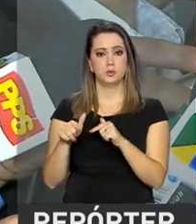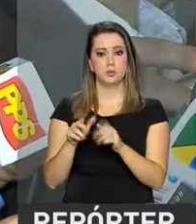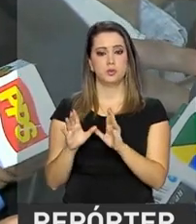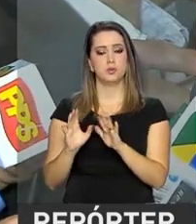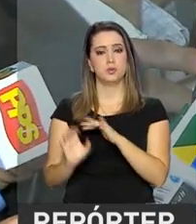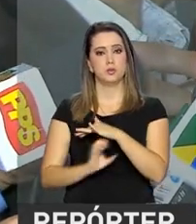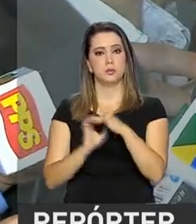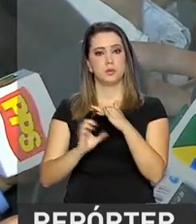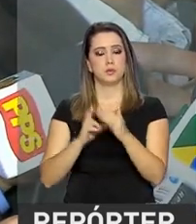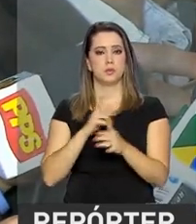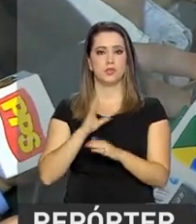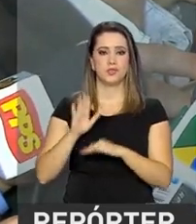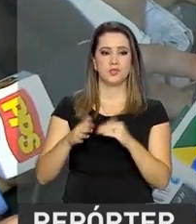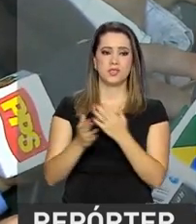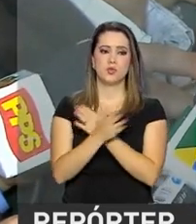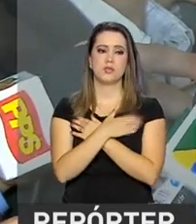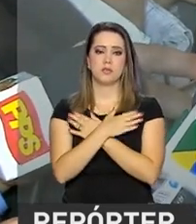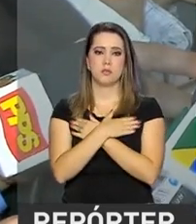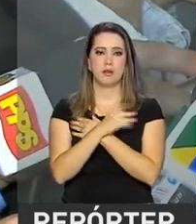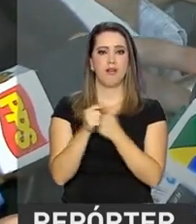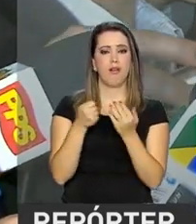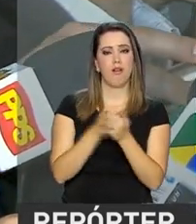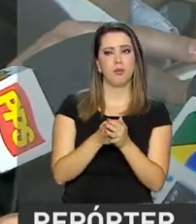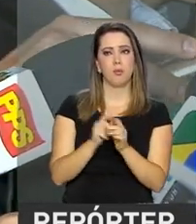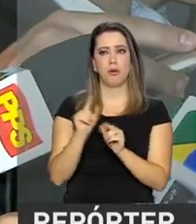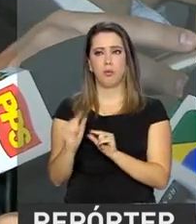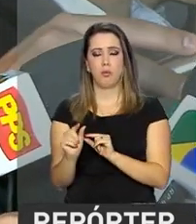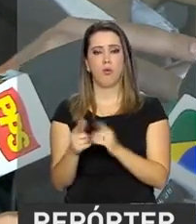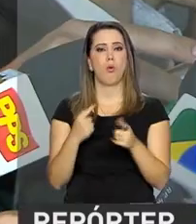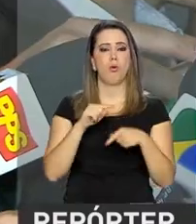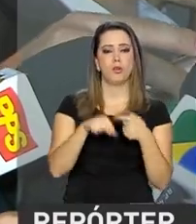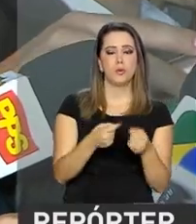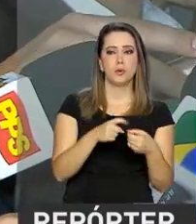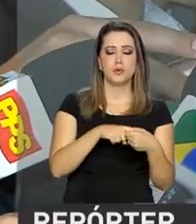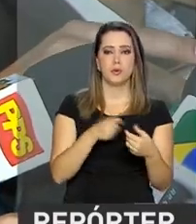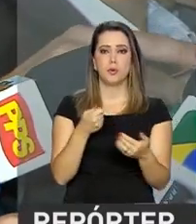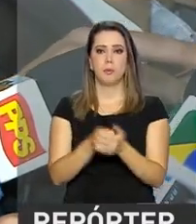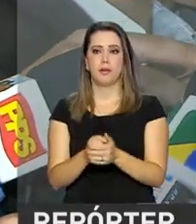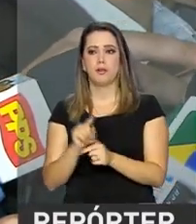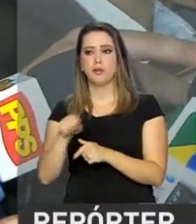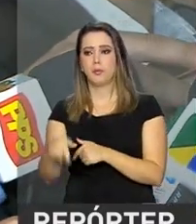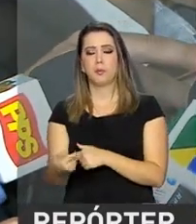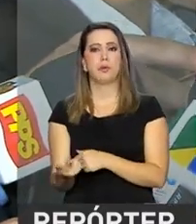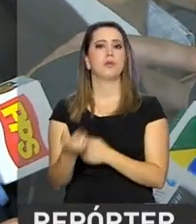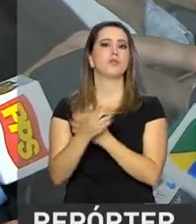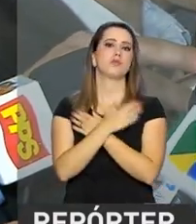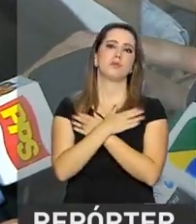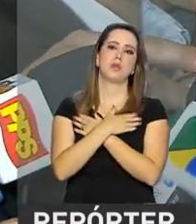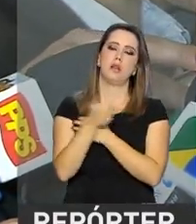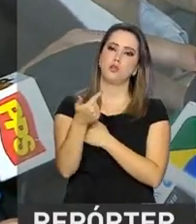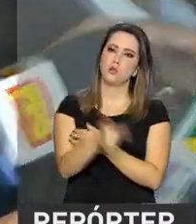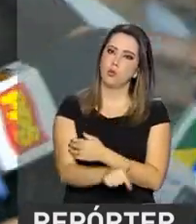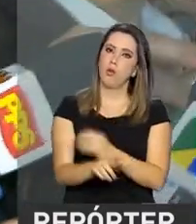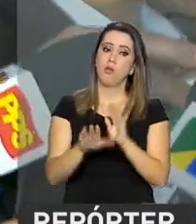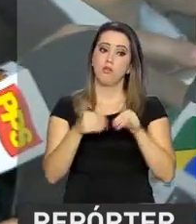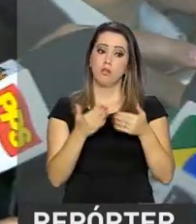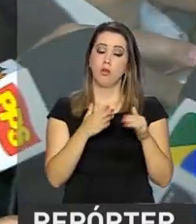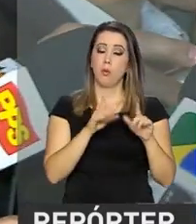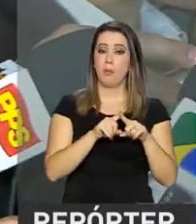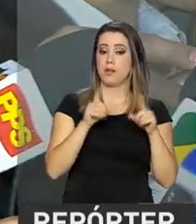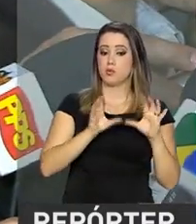fica um período desempregado e deixa de contribuir depois volta a contribuir depois fica de novo sem contribuir então nós resolvemos